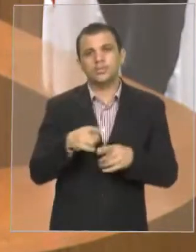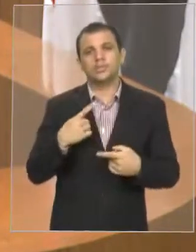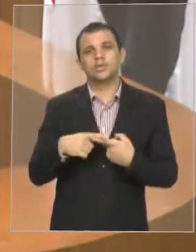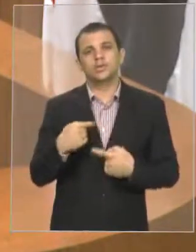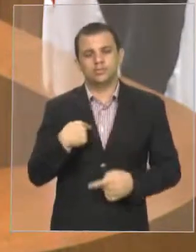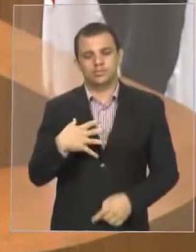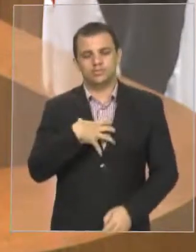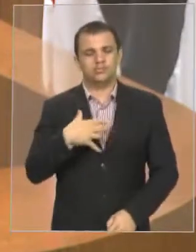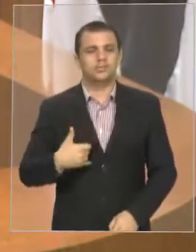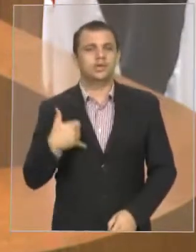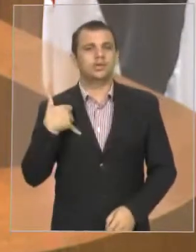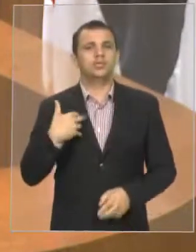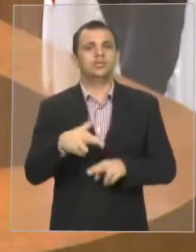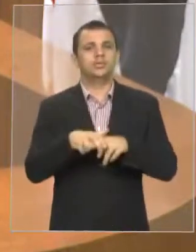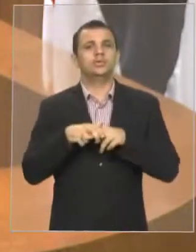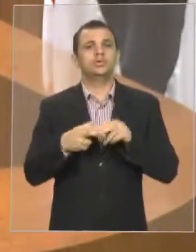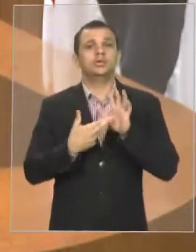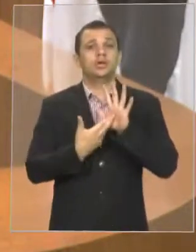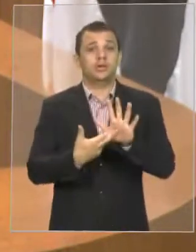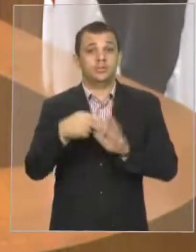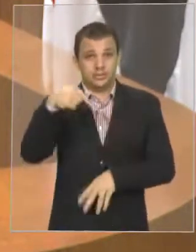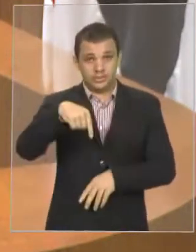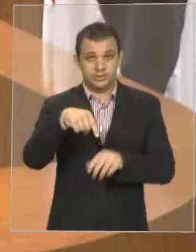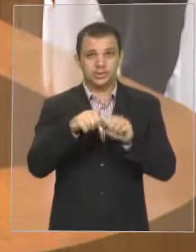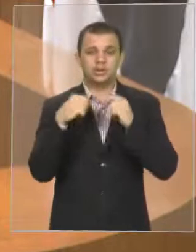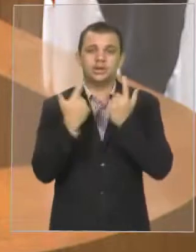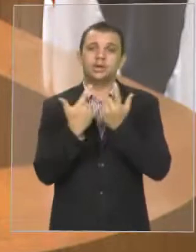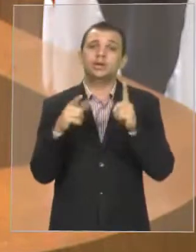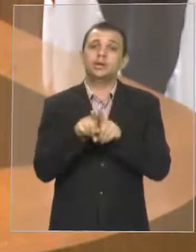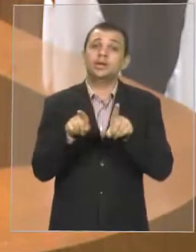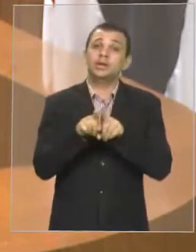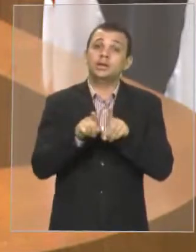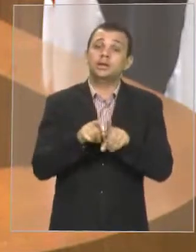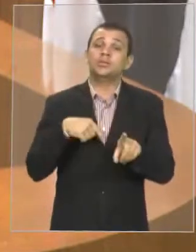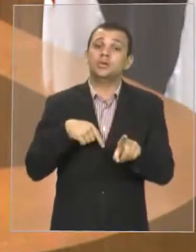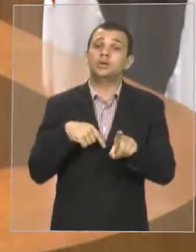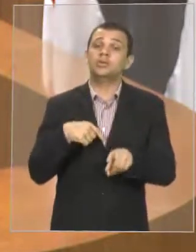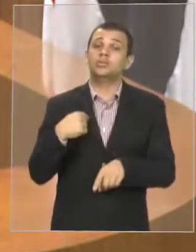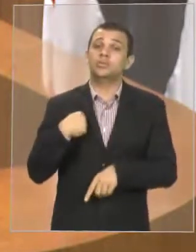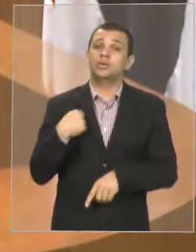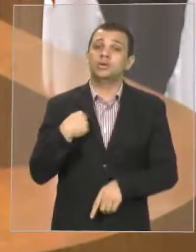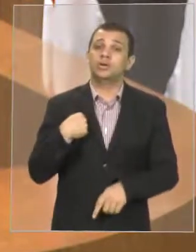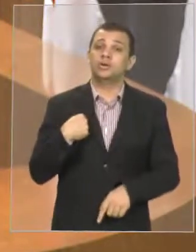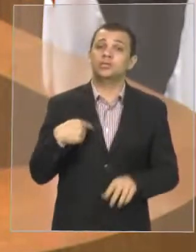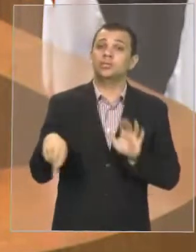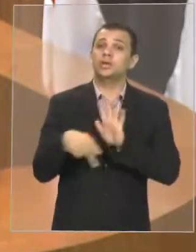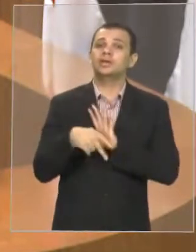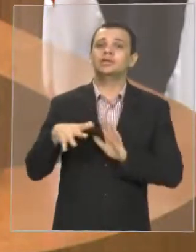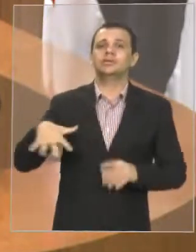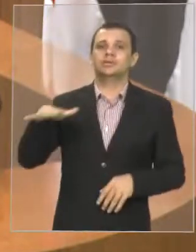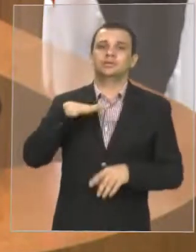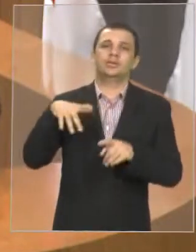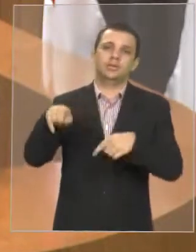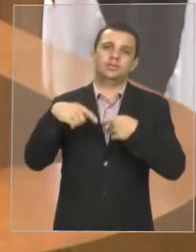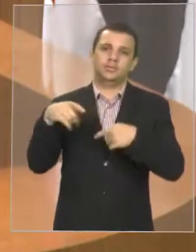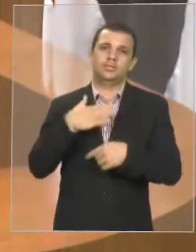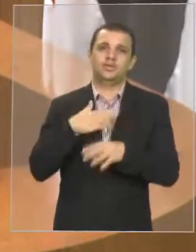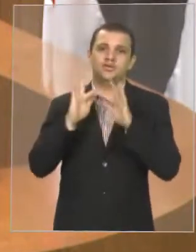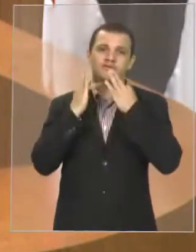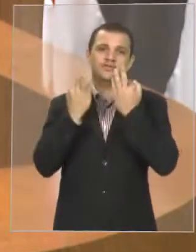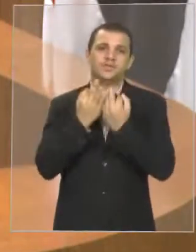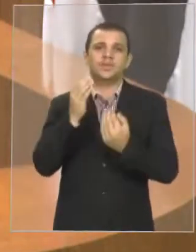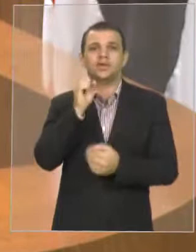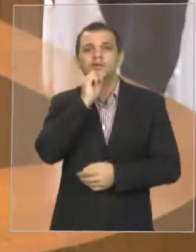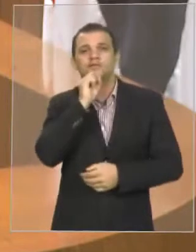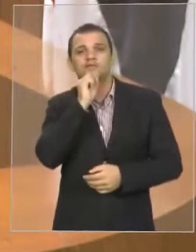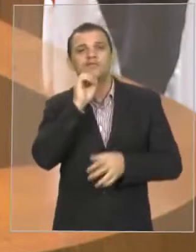estar representando esta casa, como também por ser oriundo do campo, a minha família de agricultores familiares, meu avô pescador, pai